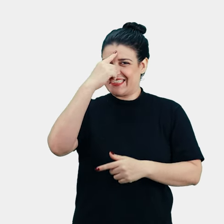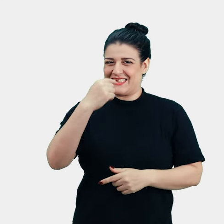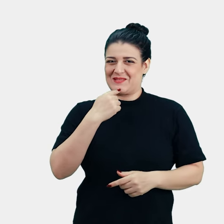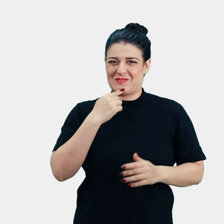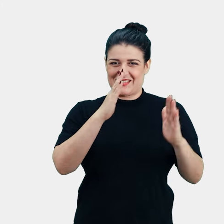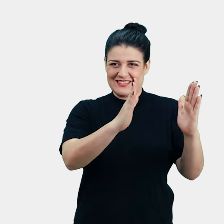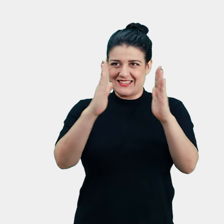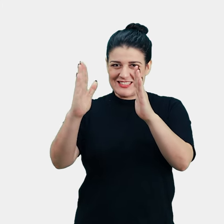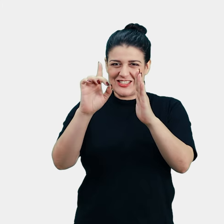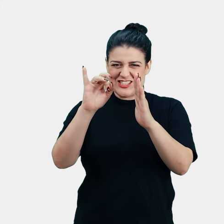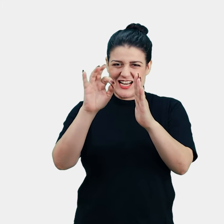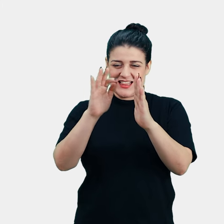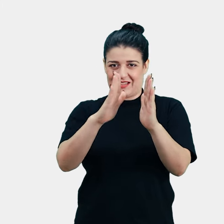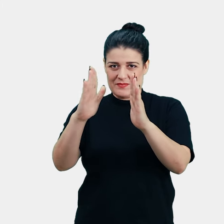direita,